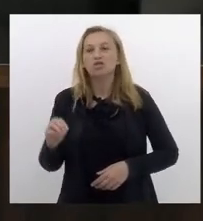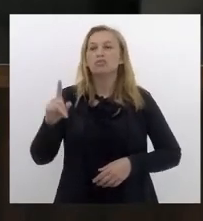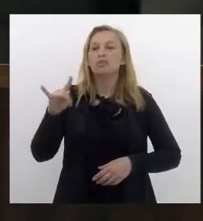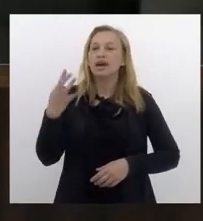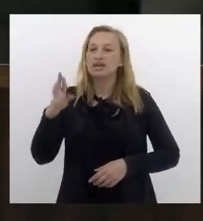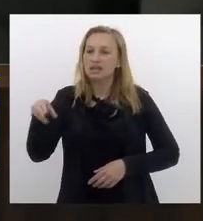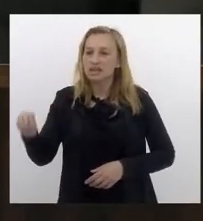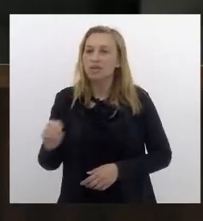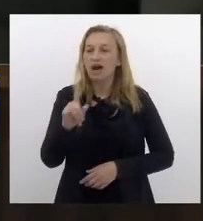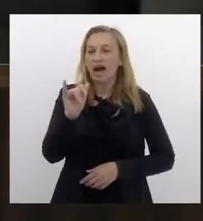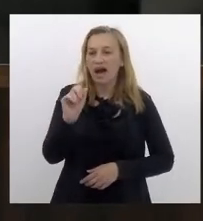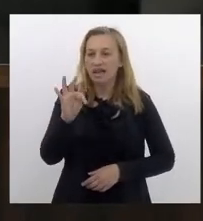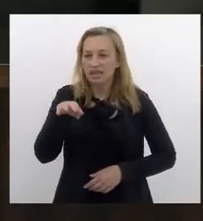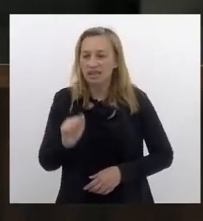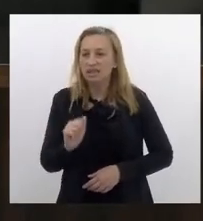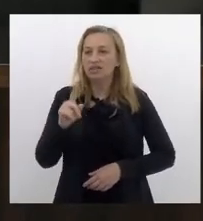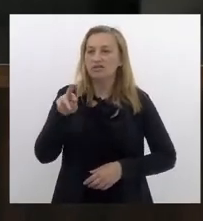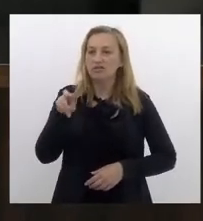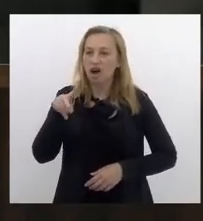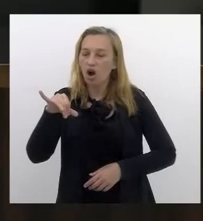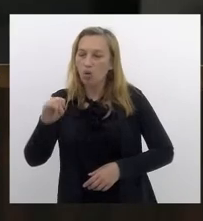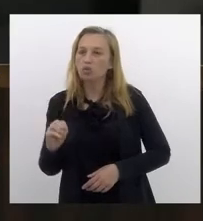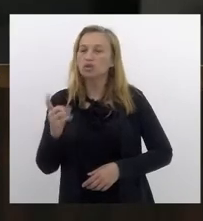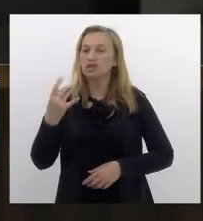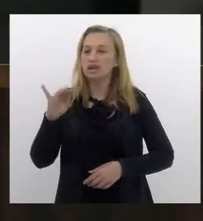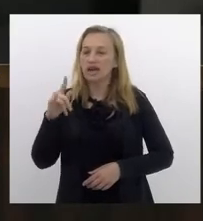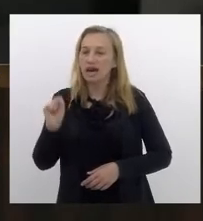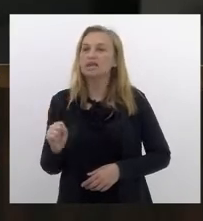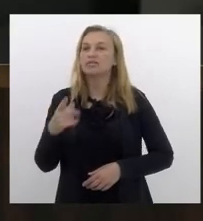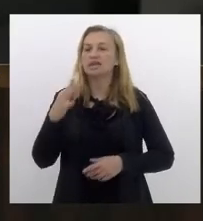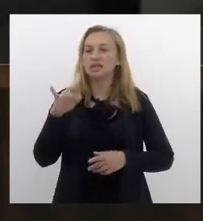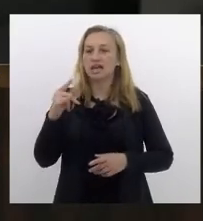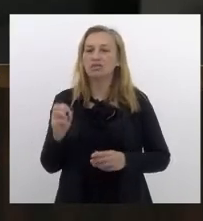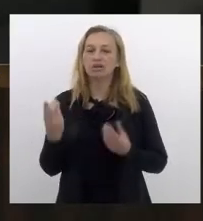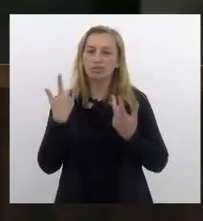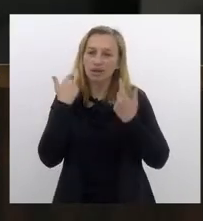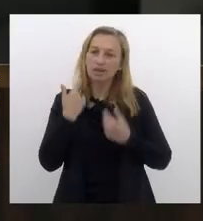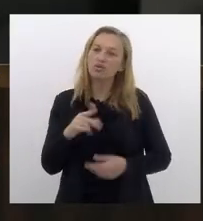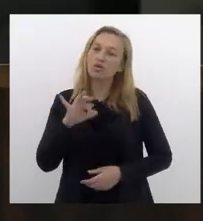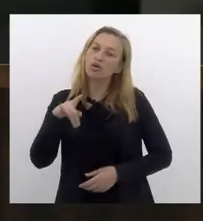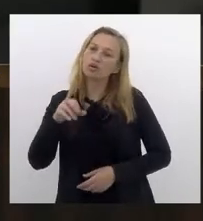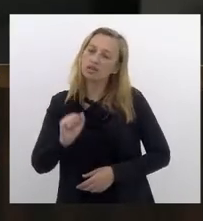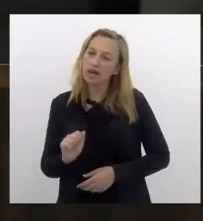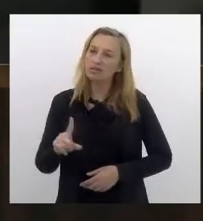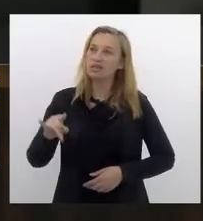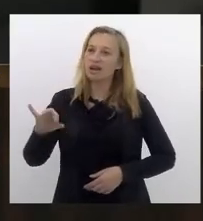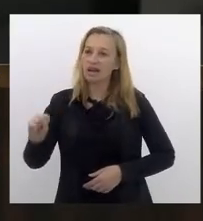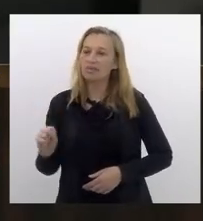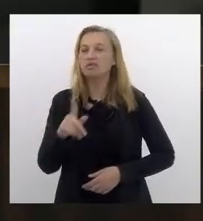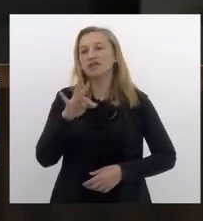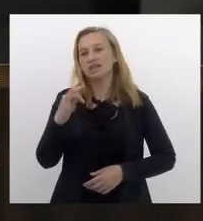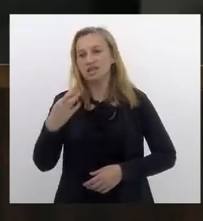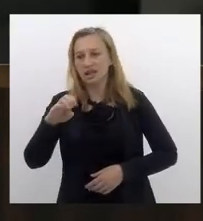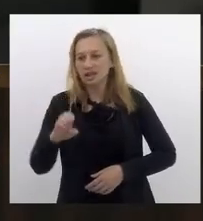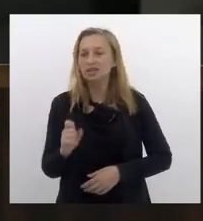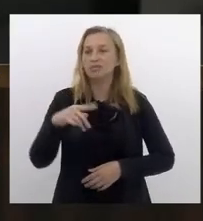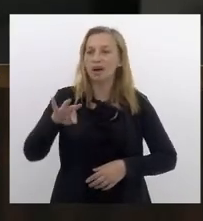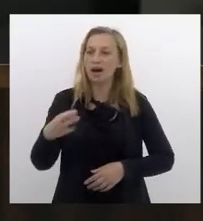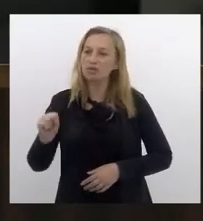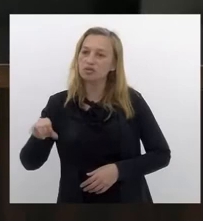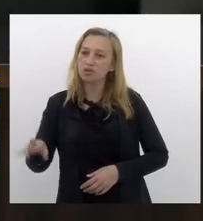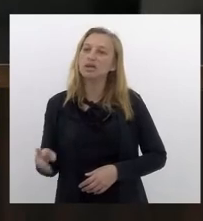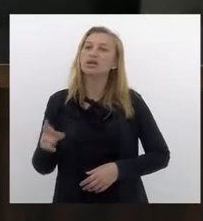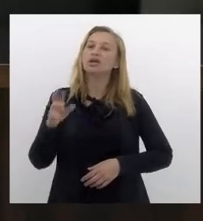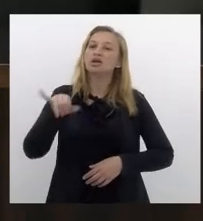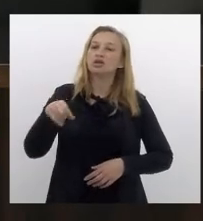Brazão, Átila Nunes, Valdo Ceasa, Elton José, Márcio Canela, Marcelo Cabeleireiro, Coronel Salema, Pedro Ricardo, Franciane Mota, Marcos Mille e Noel